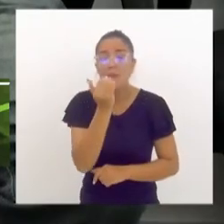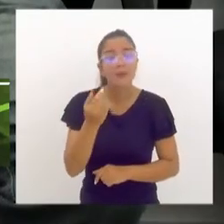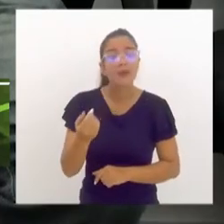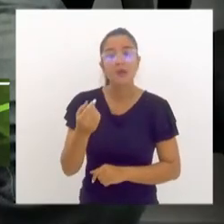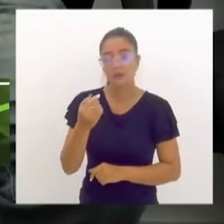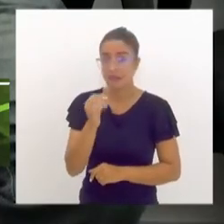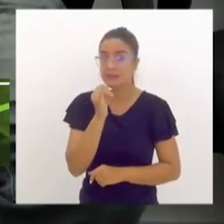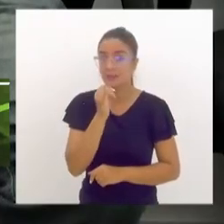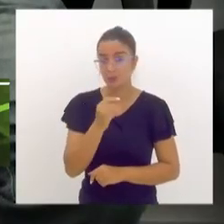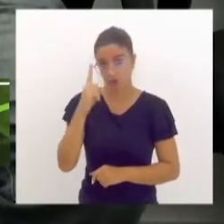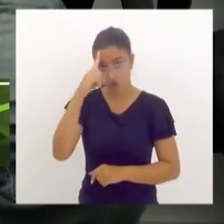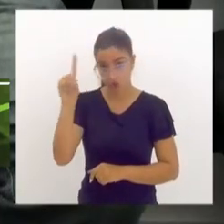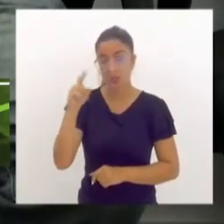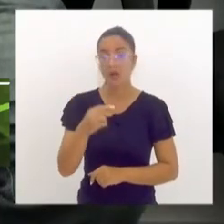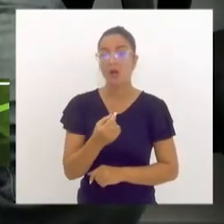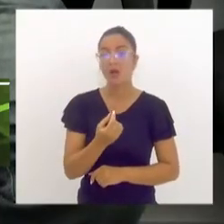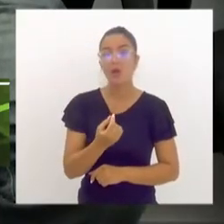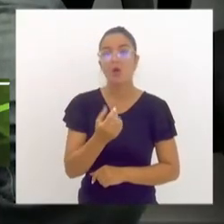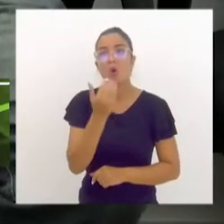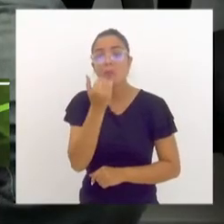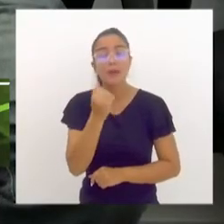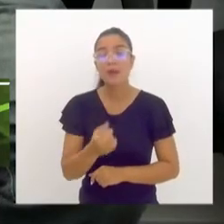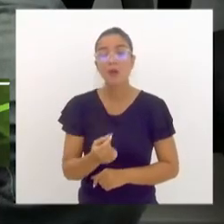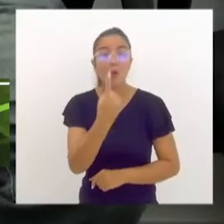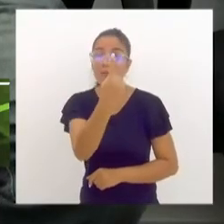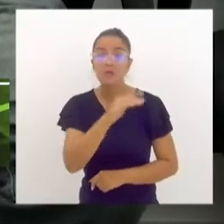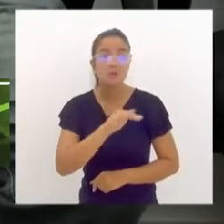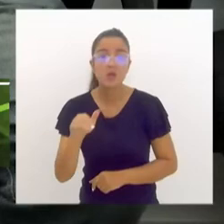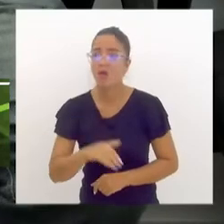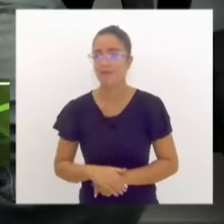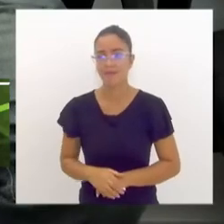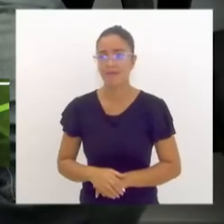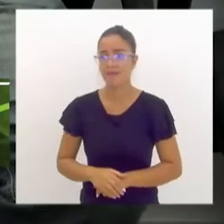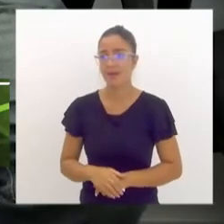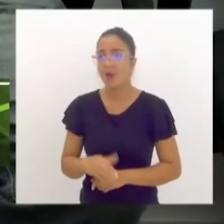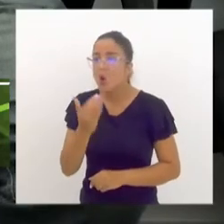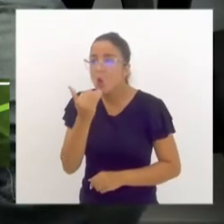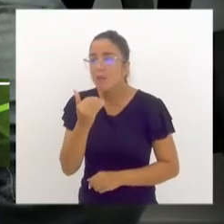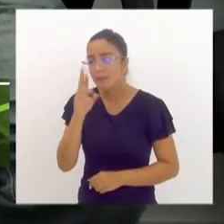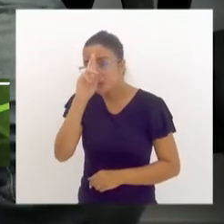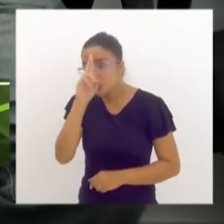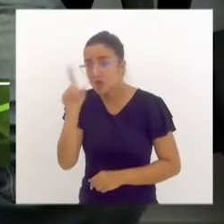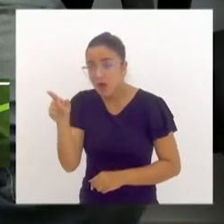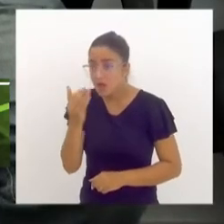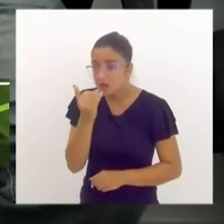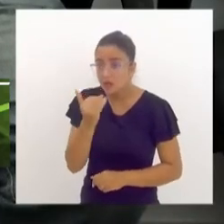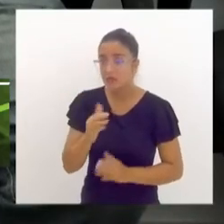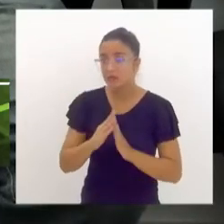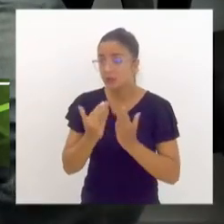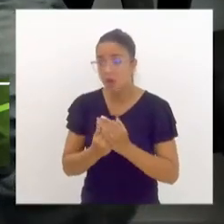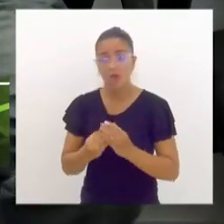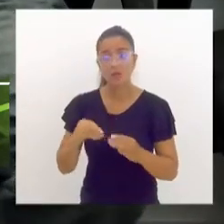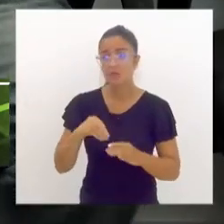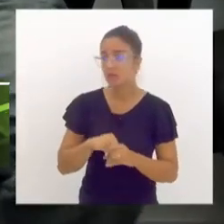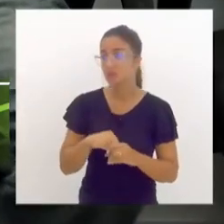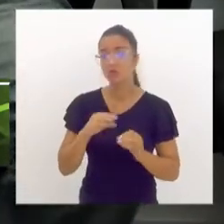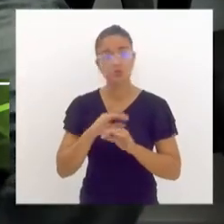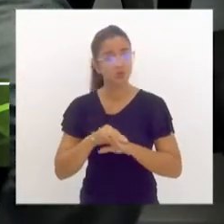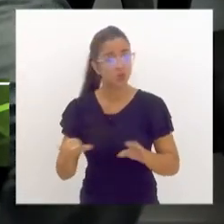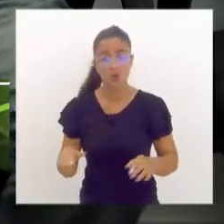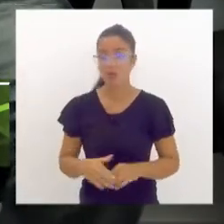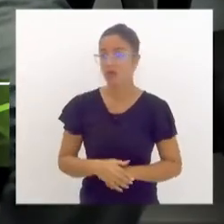ele carece de maior investimento com relação a isso, e vou mais